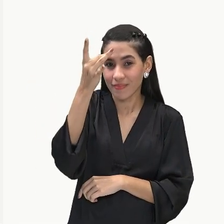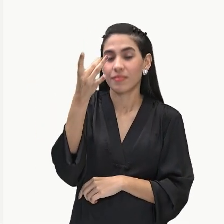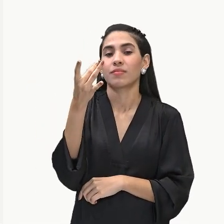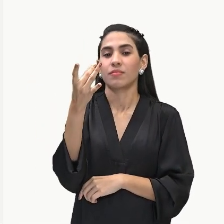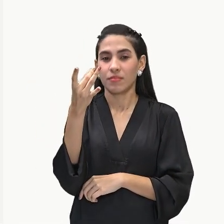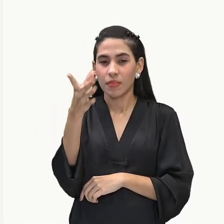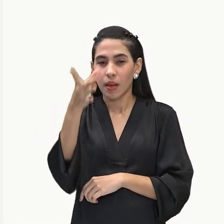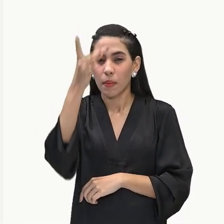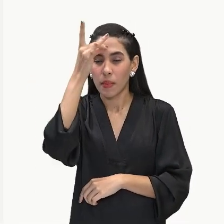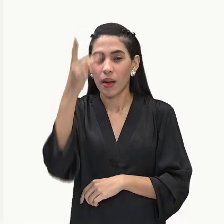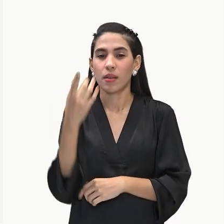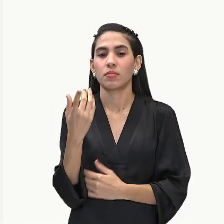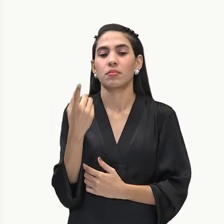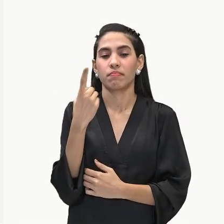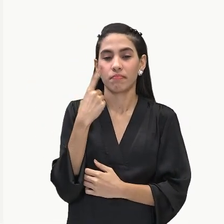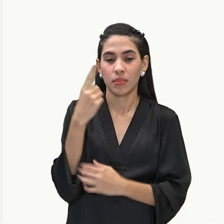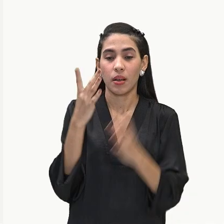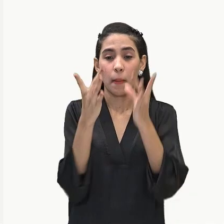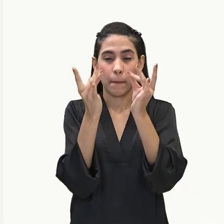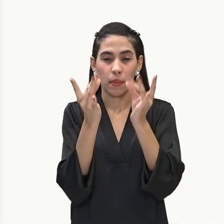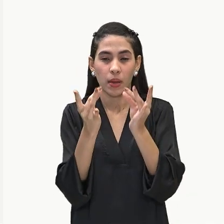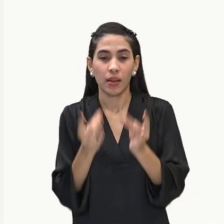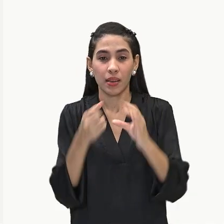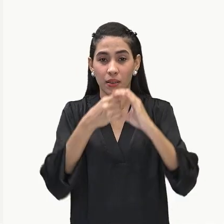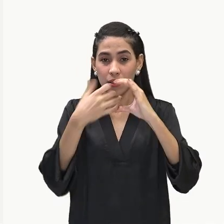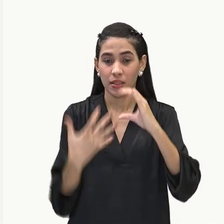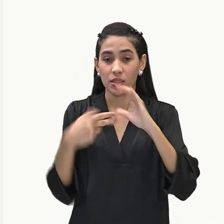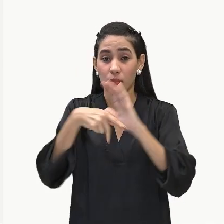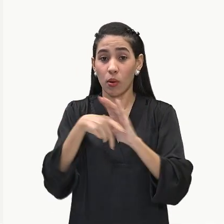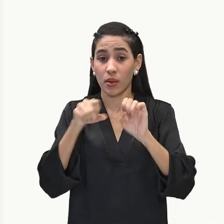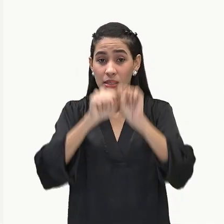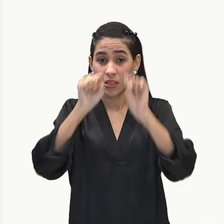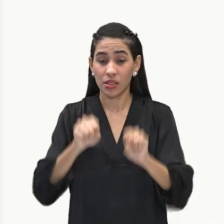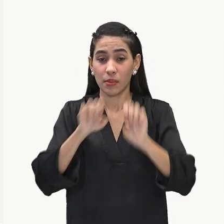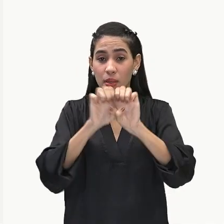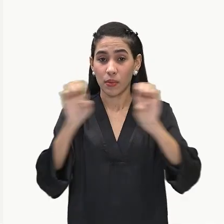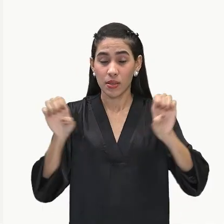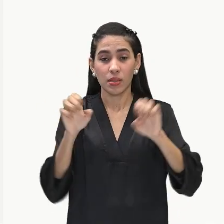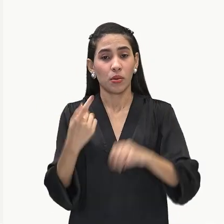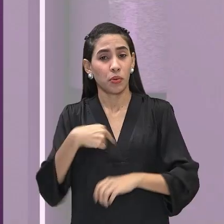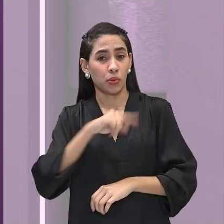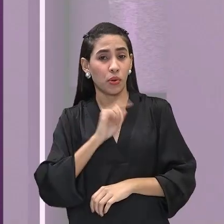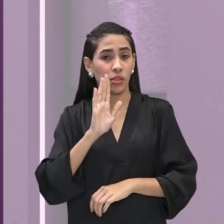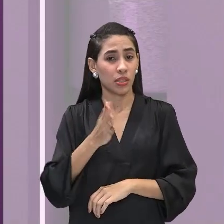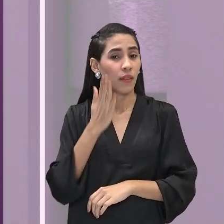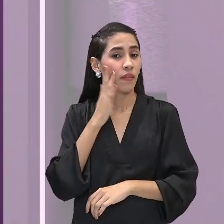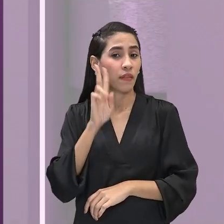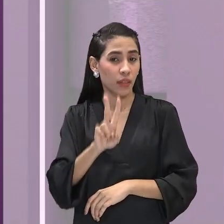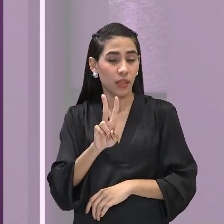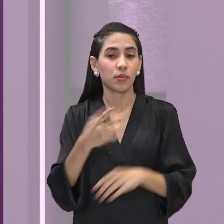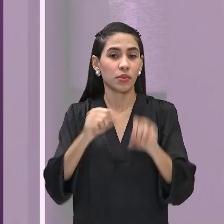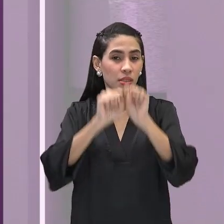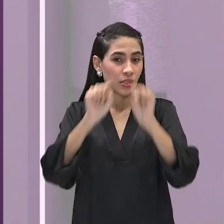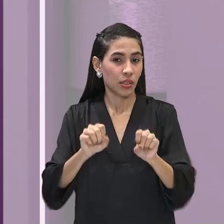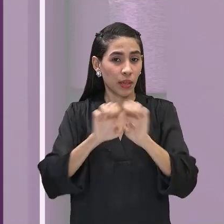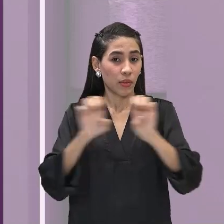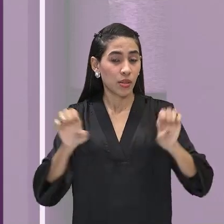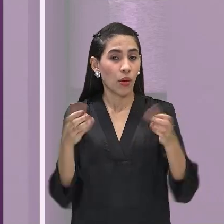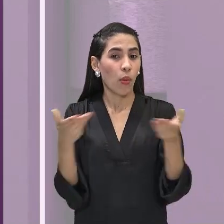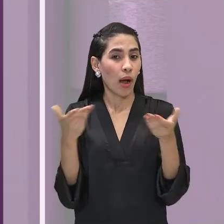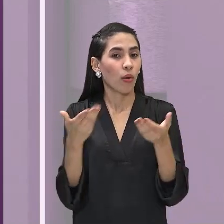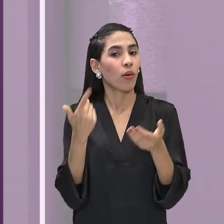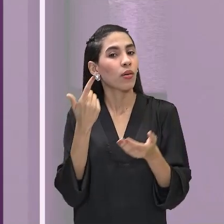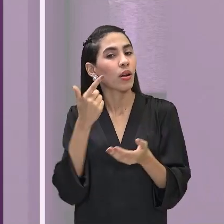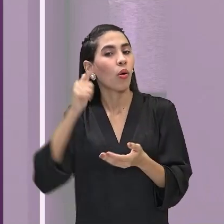habituando a reconhecer um sistema de equação. Já que já vimos aqui o que é um sistema de equação, vamos então agora